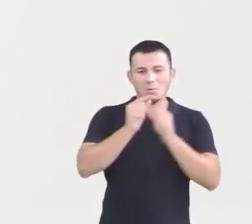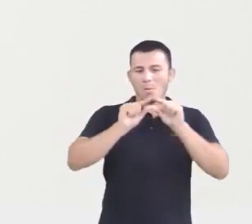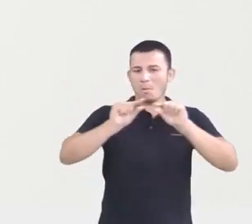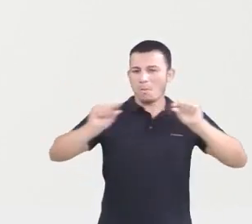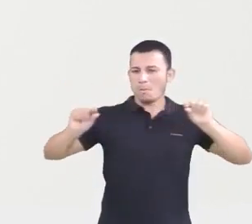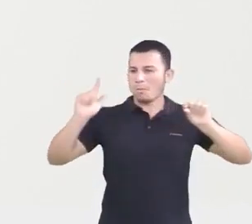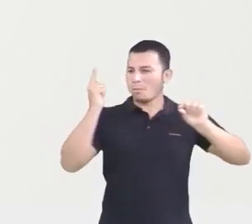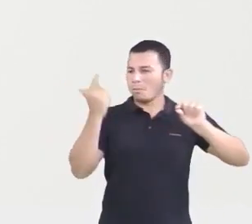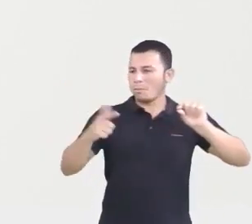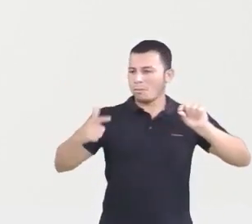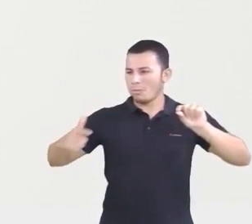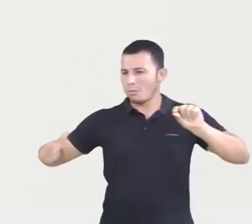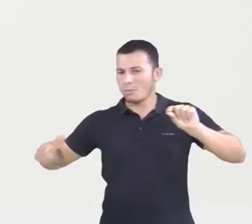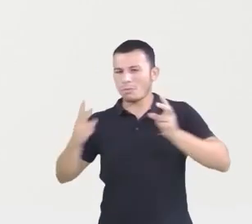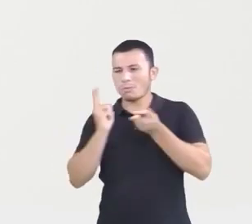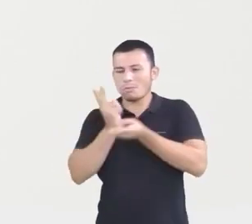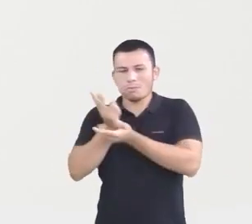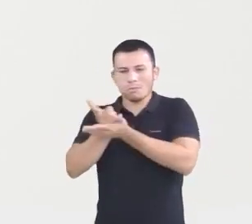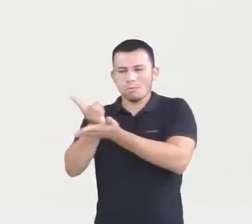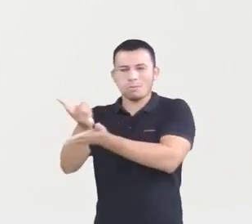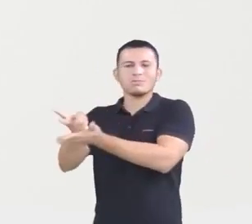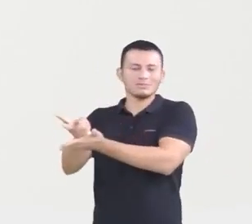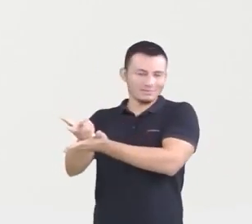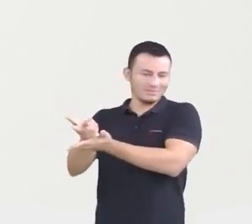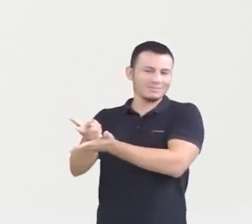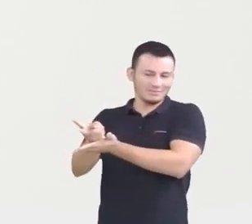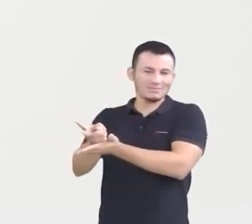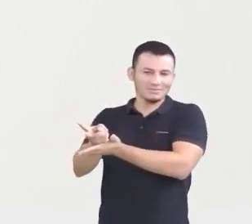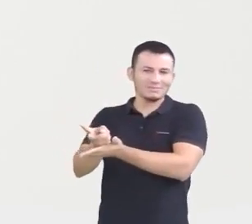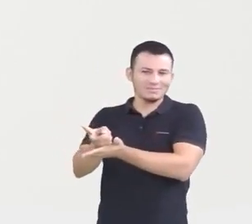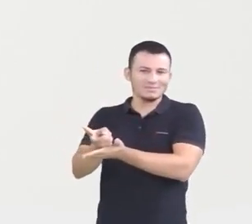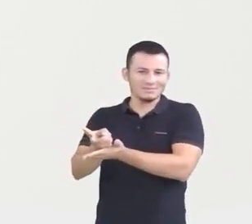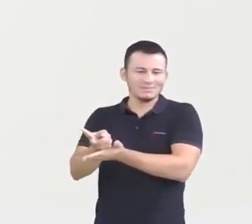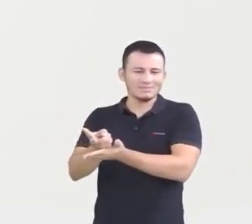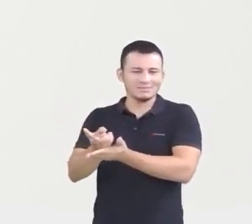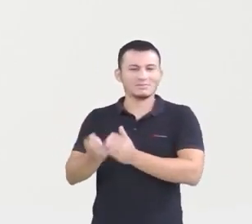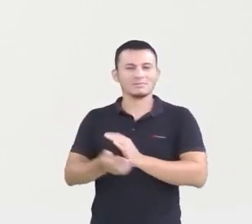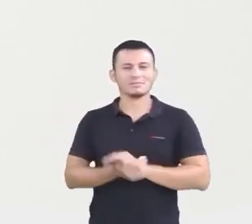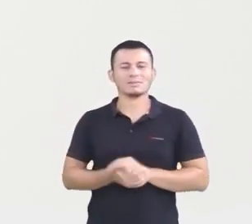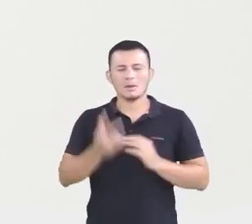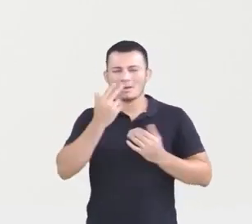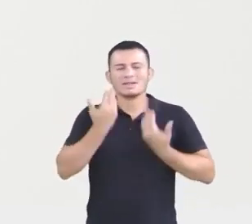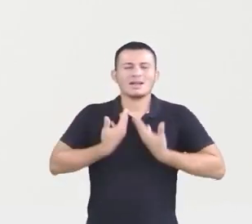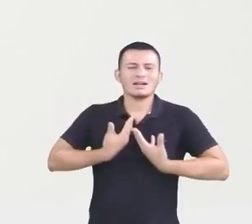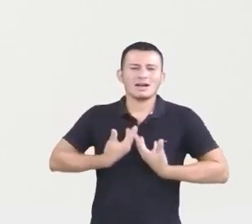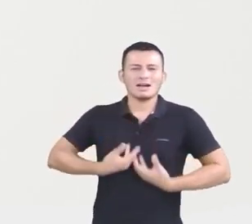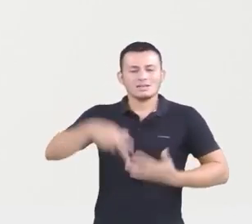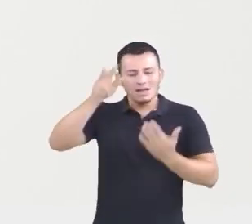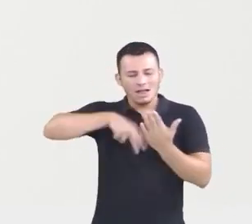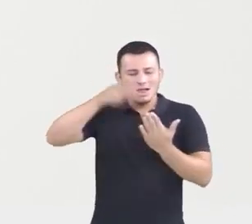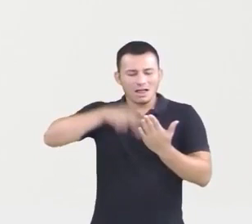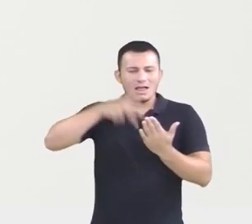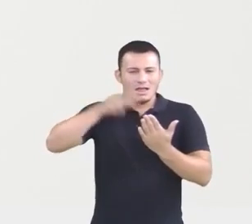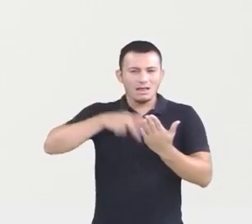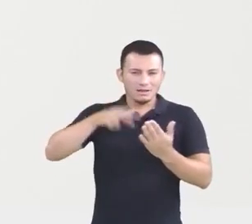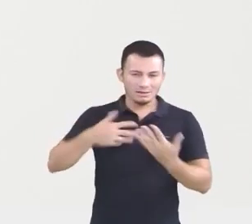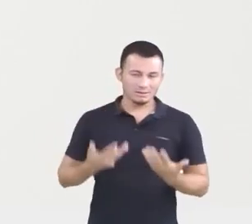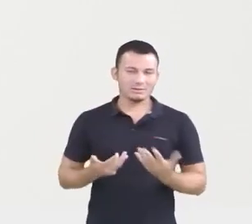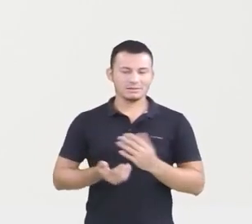livro. Então, fica uma coisa repetitiva, fica uma coisa monótona, que cansa a leitura para quem está